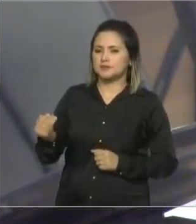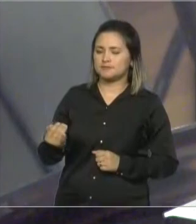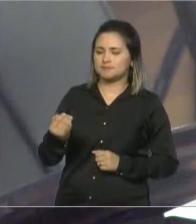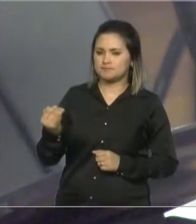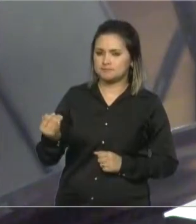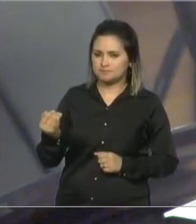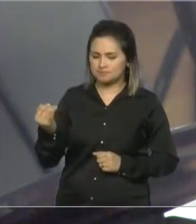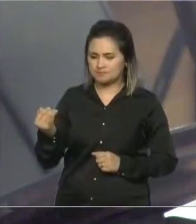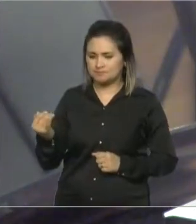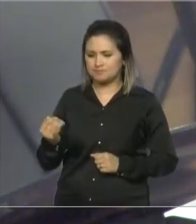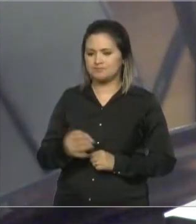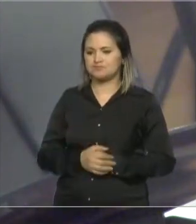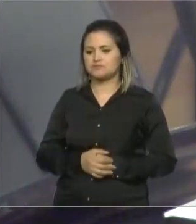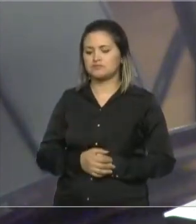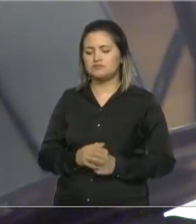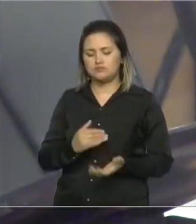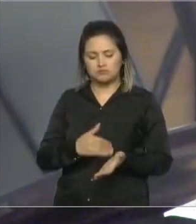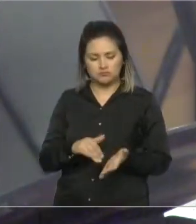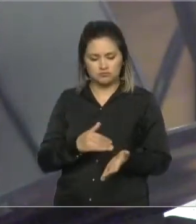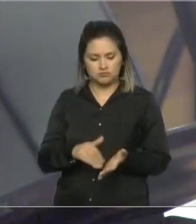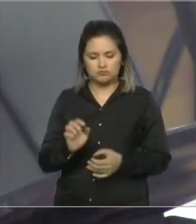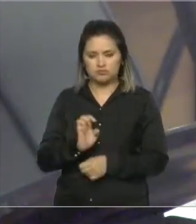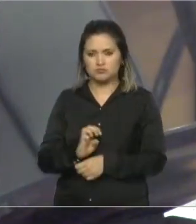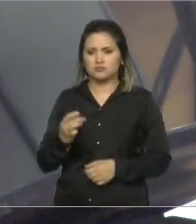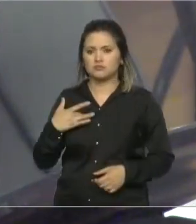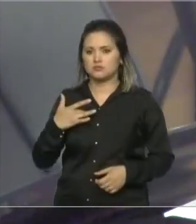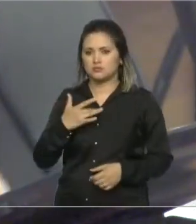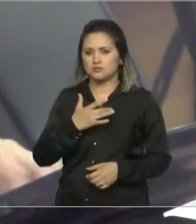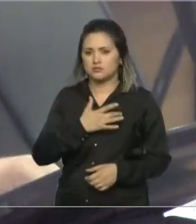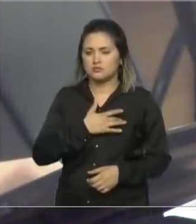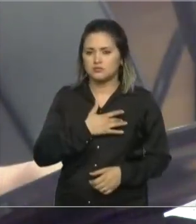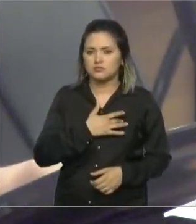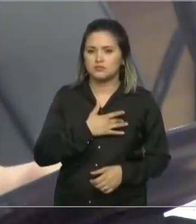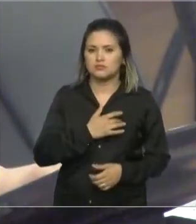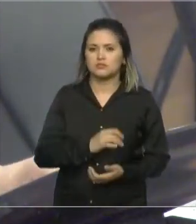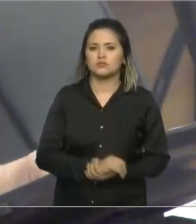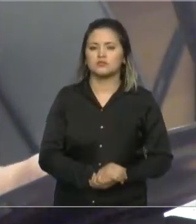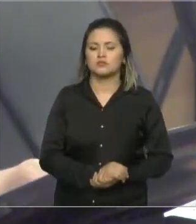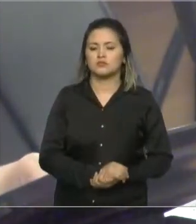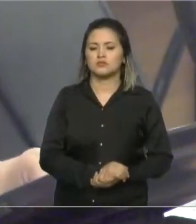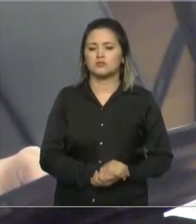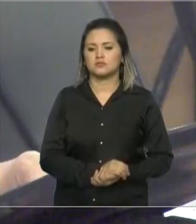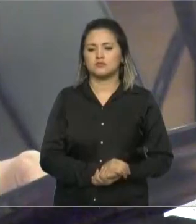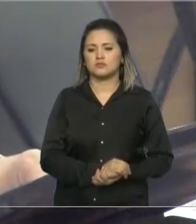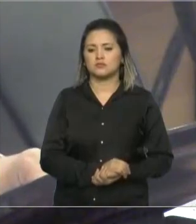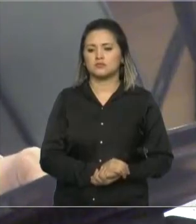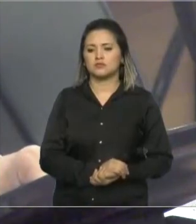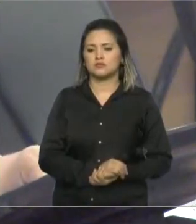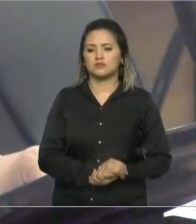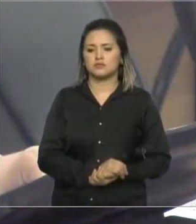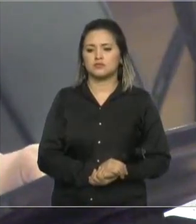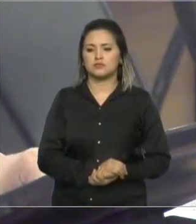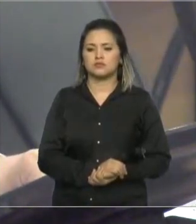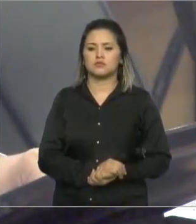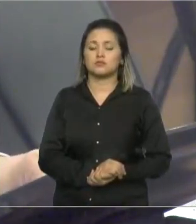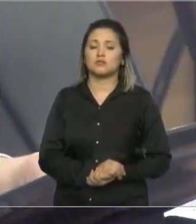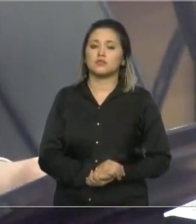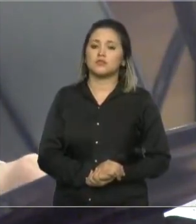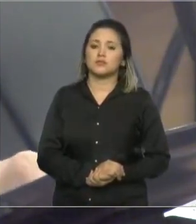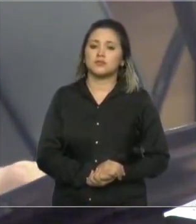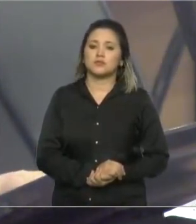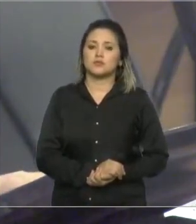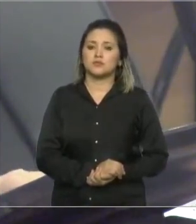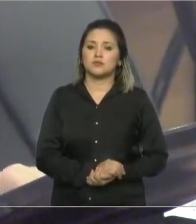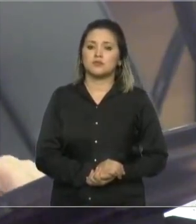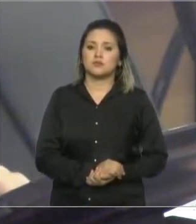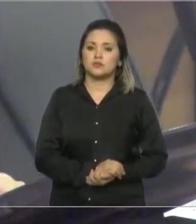momento com a Secretaria Estadual de Saúde, com o secretário aqui na casa. É um prelúdio de bons ventos